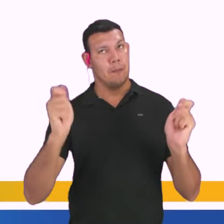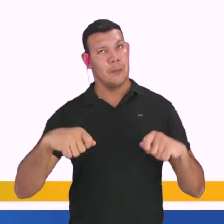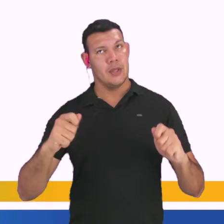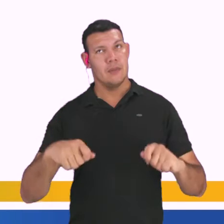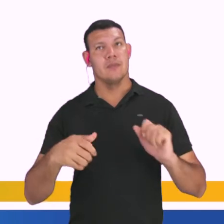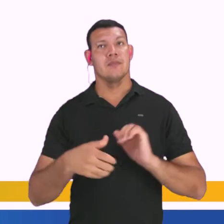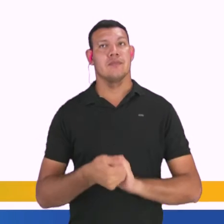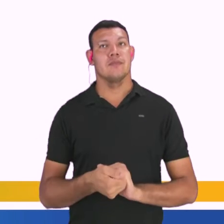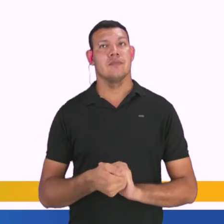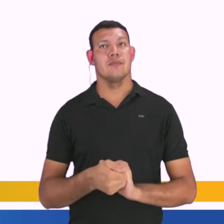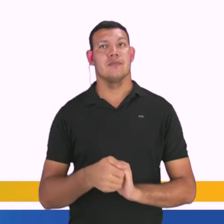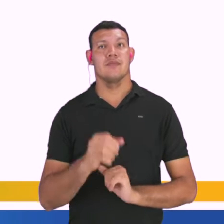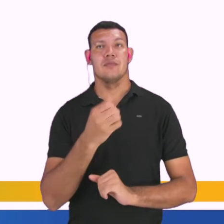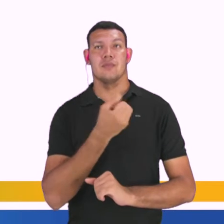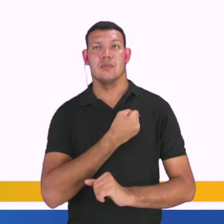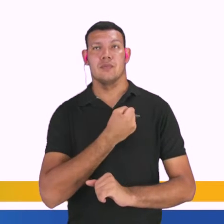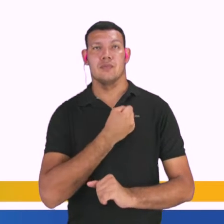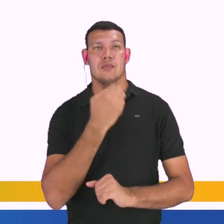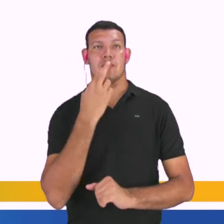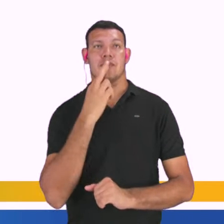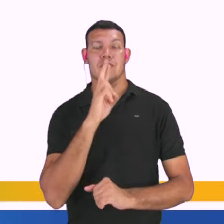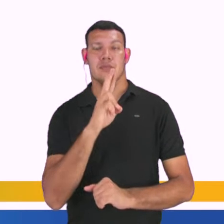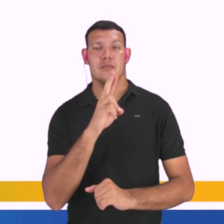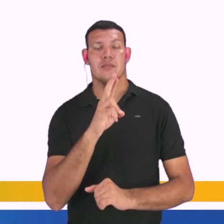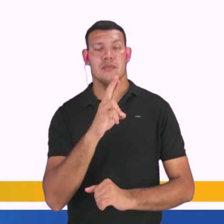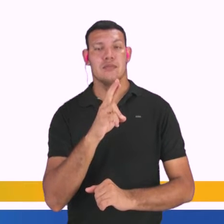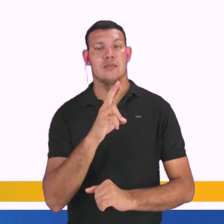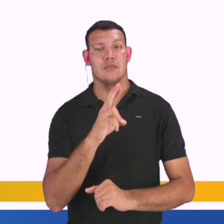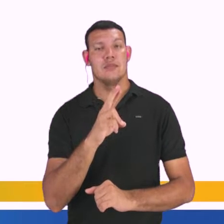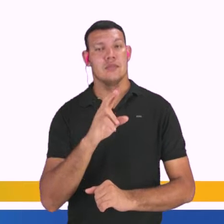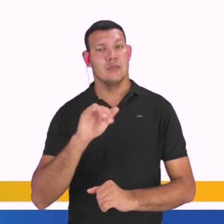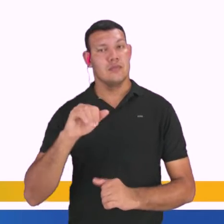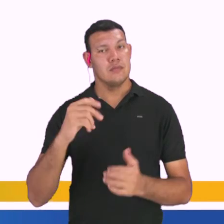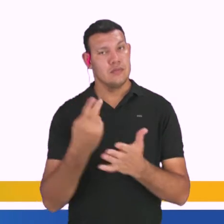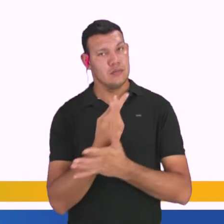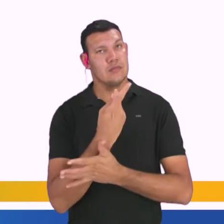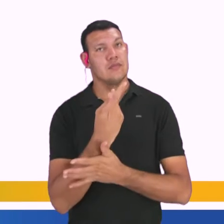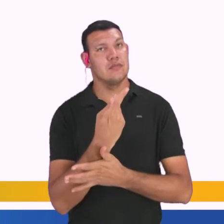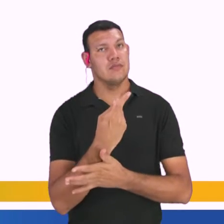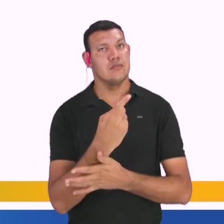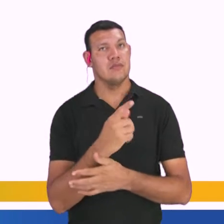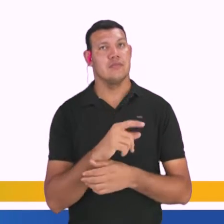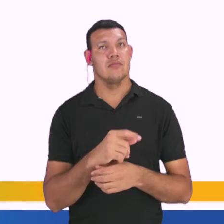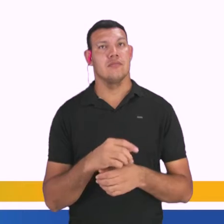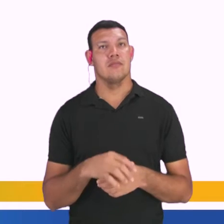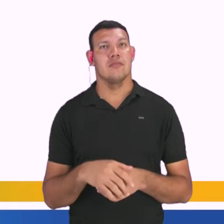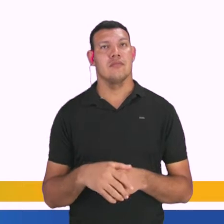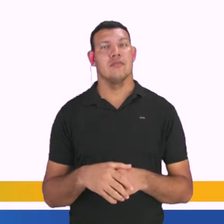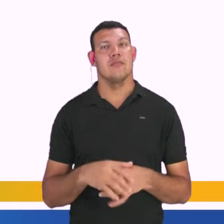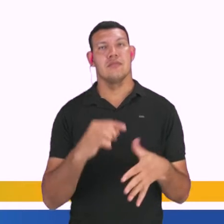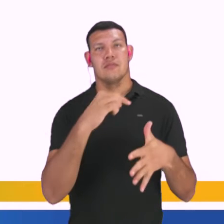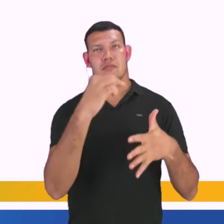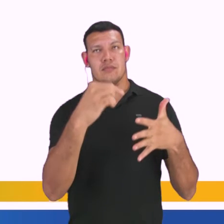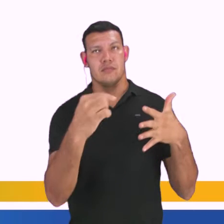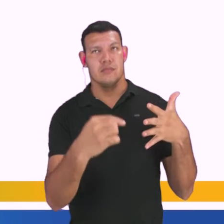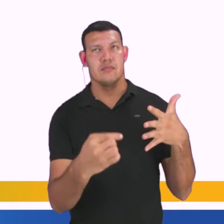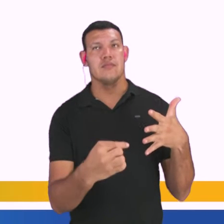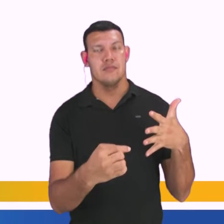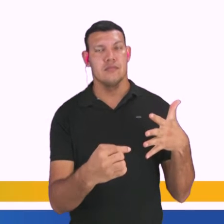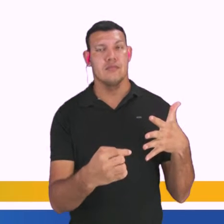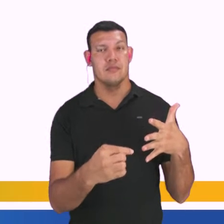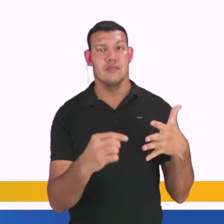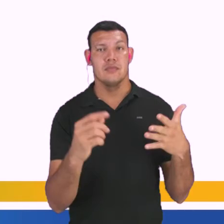favoráveis e o número de resultados possíveis e em outras palavras é o número de elementos